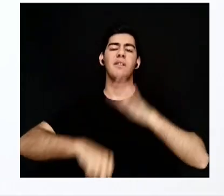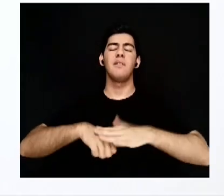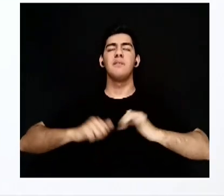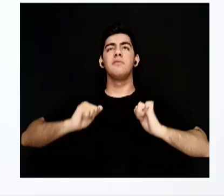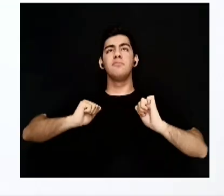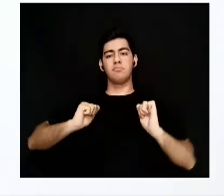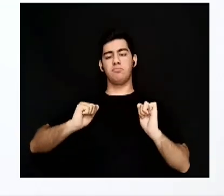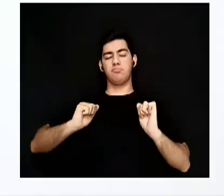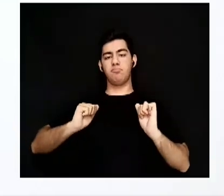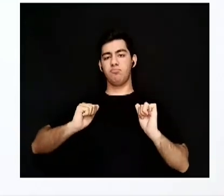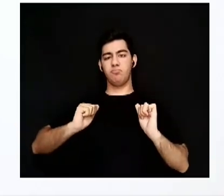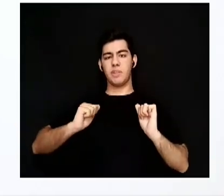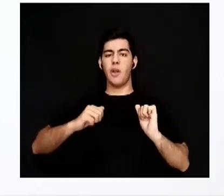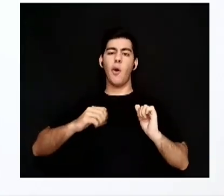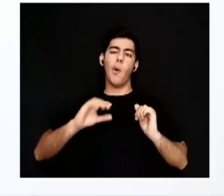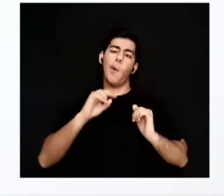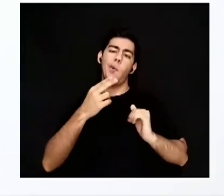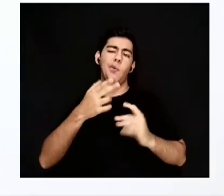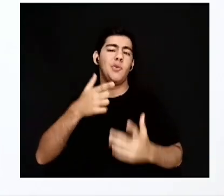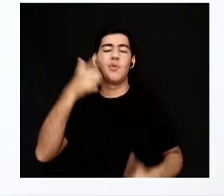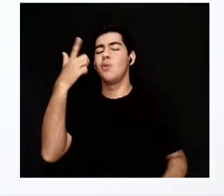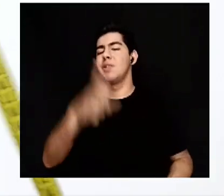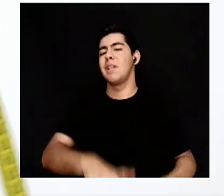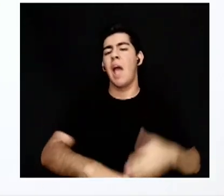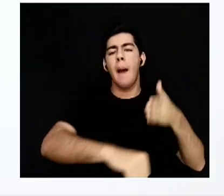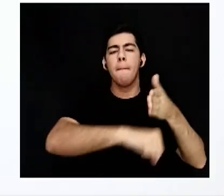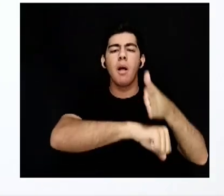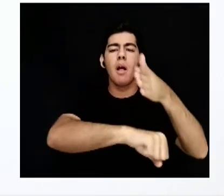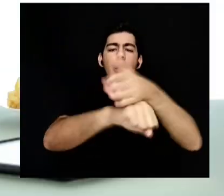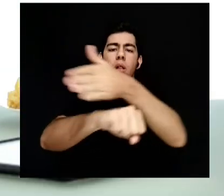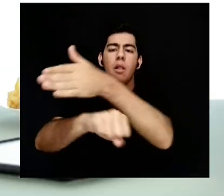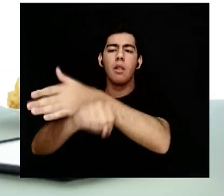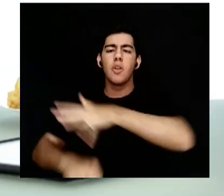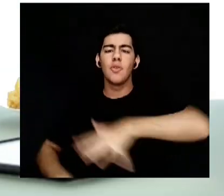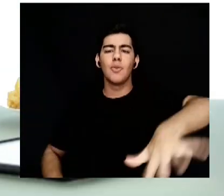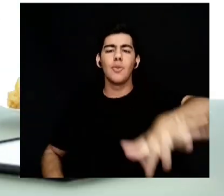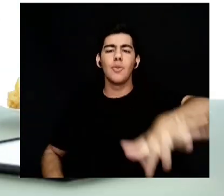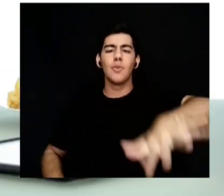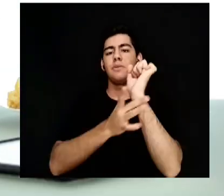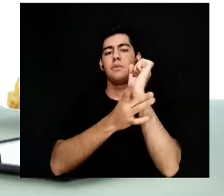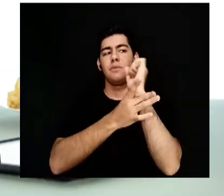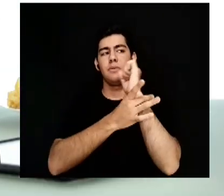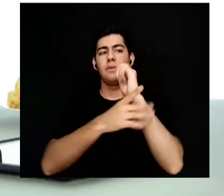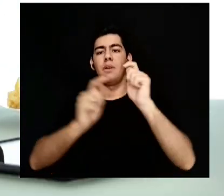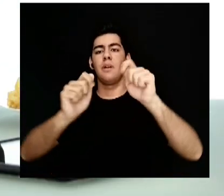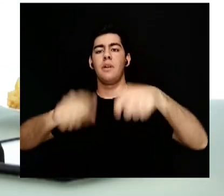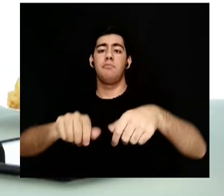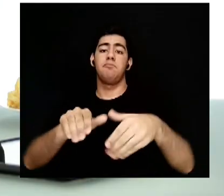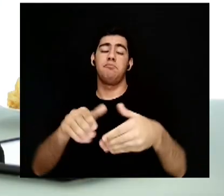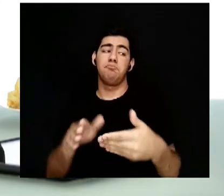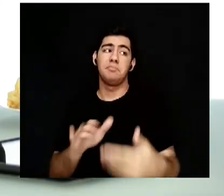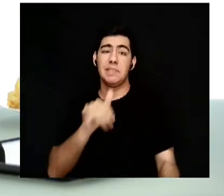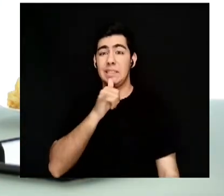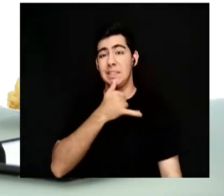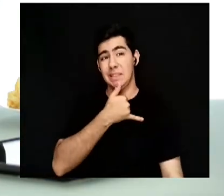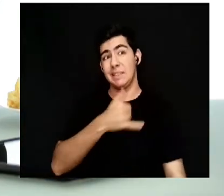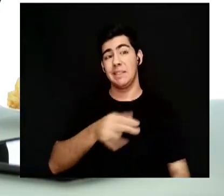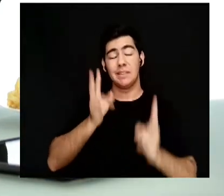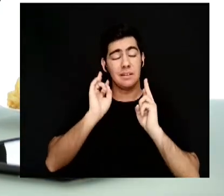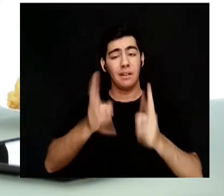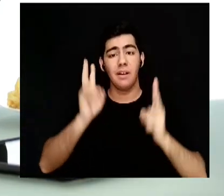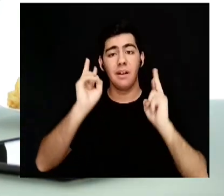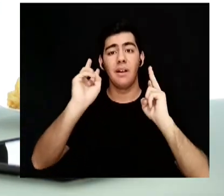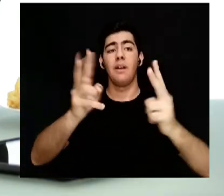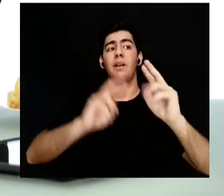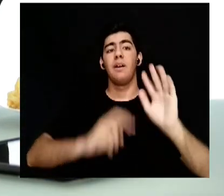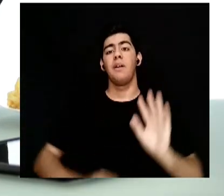acesso a locais seguros, né, para fazer atividade física. Infelizmente, isso acontece com frequência, né, acesso à